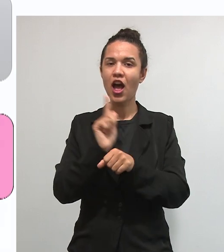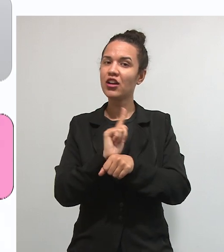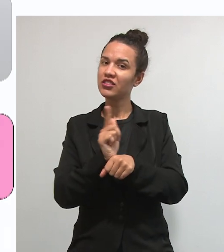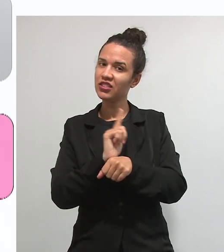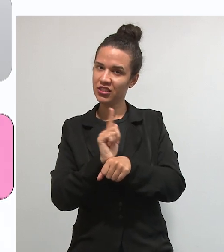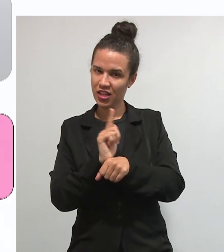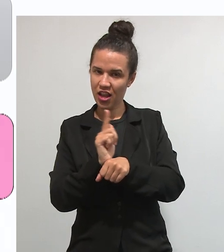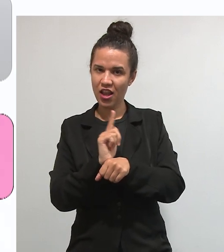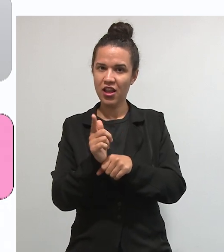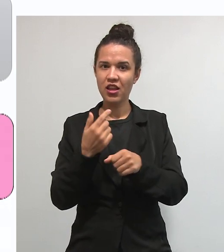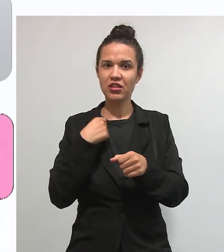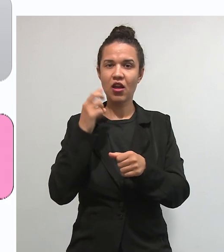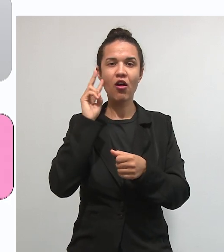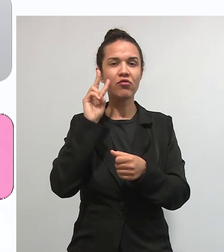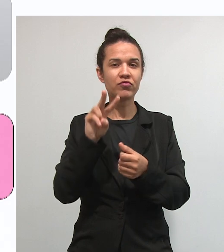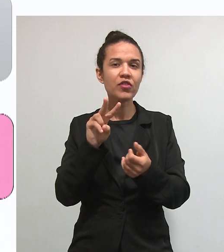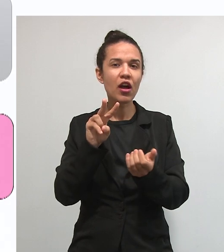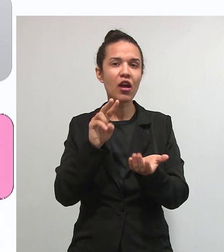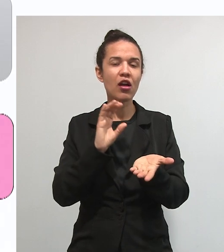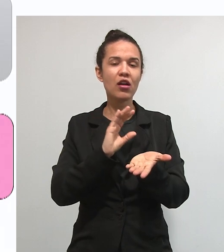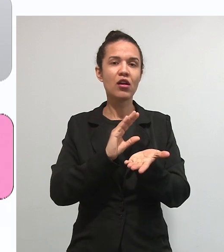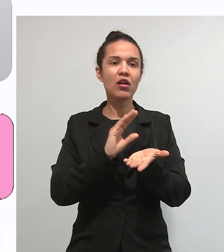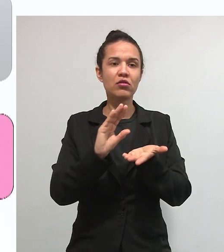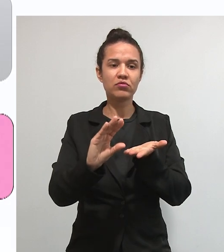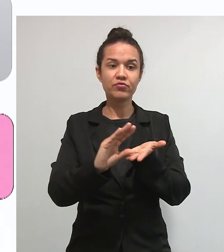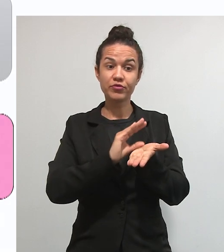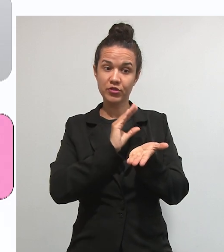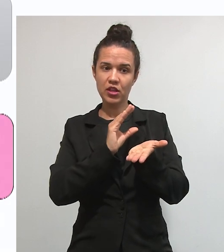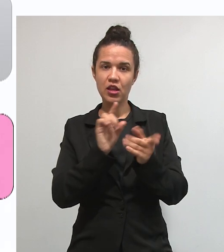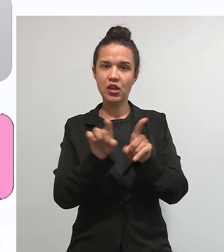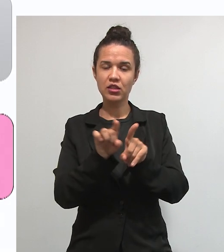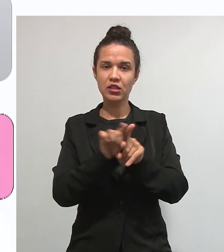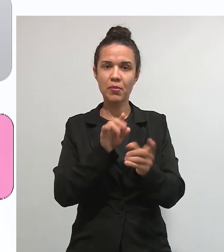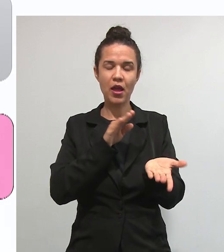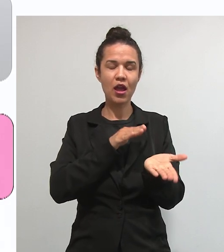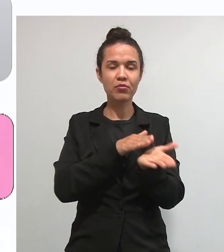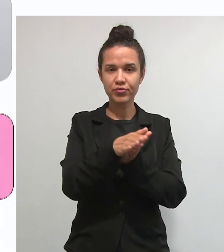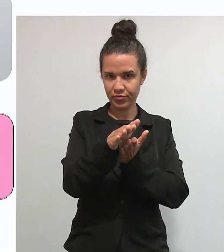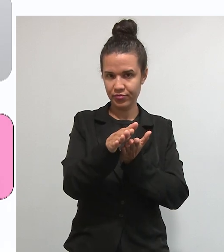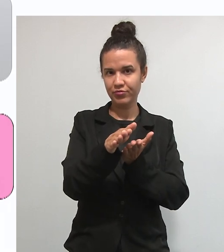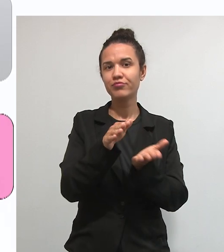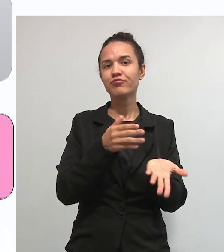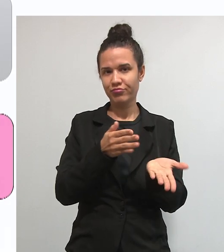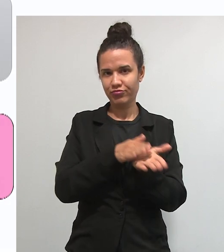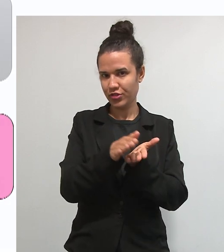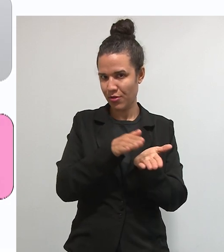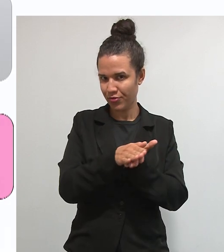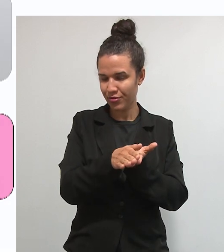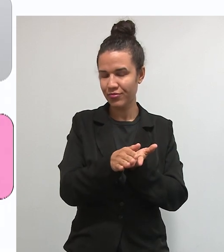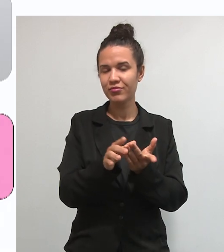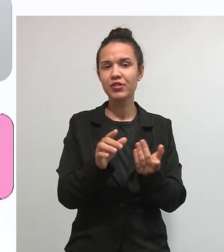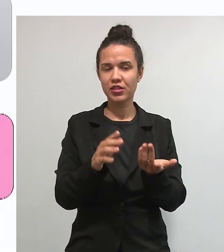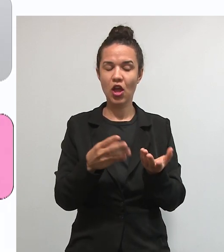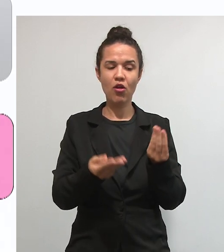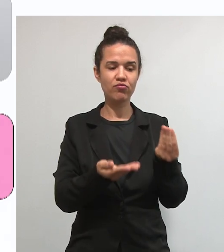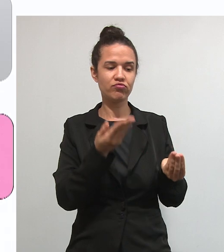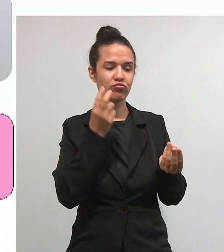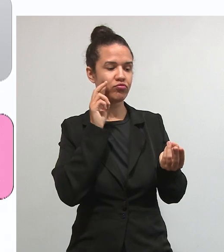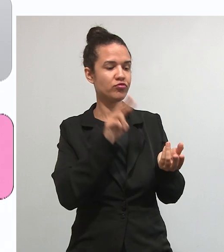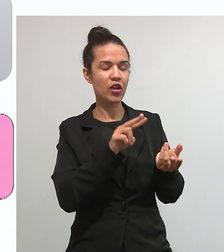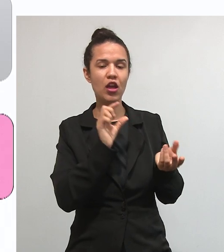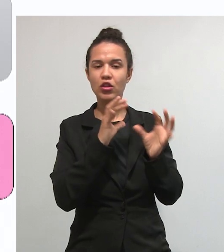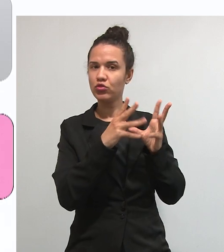das receitas previstas e receitas realizadas. A mesma coisa, despesas fixadas e despesas empenhadas